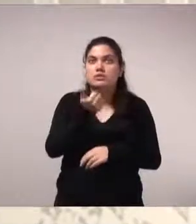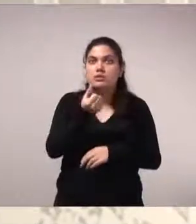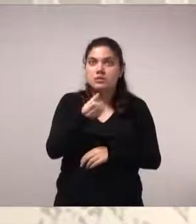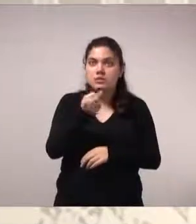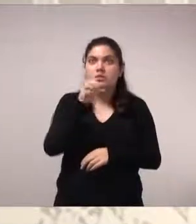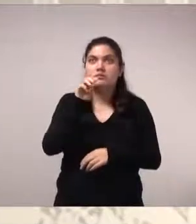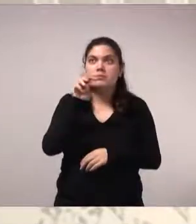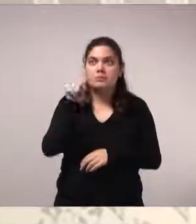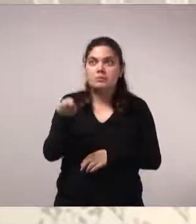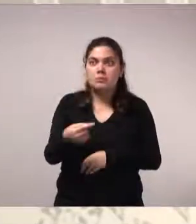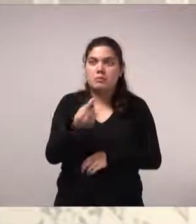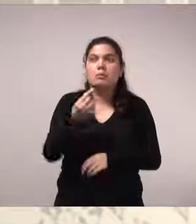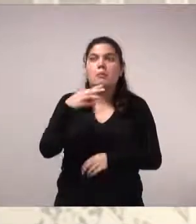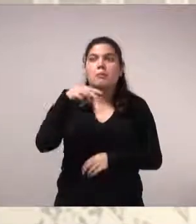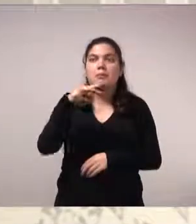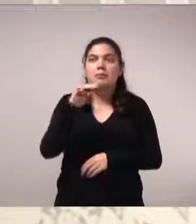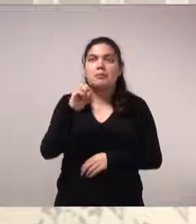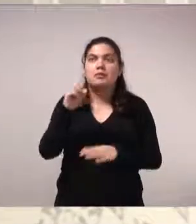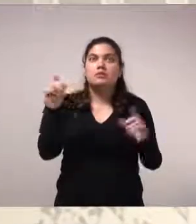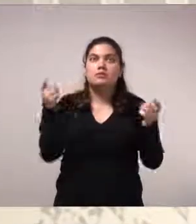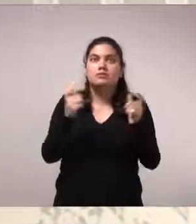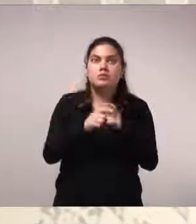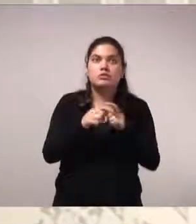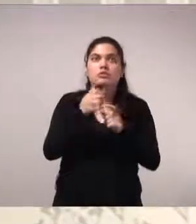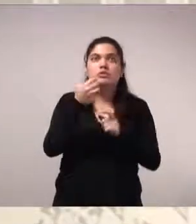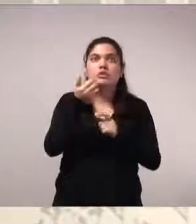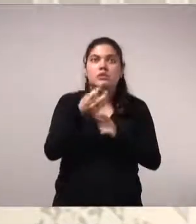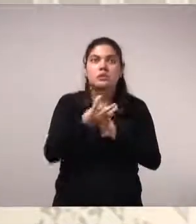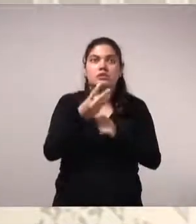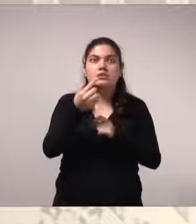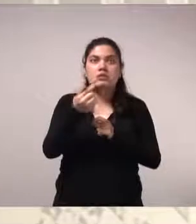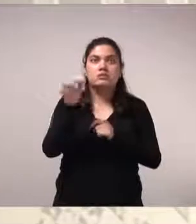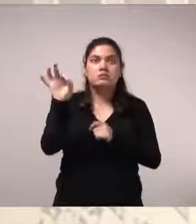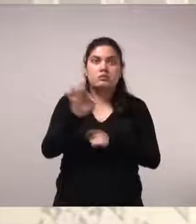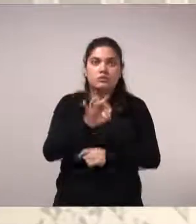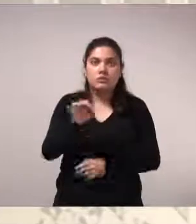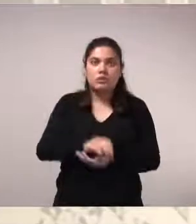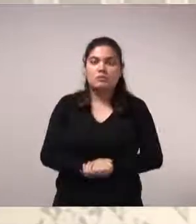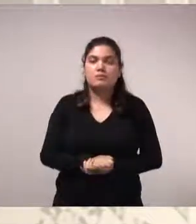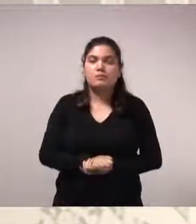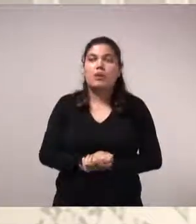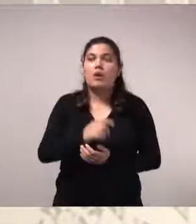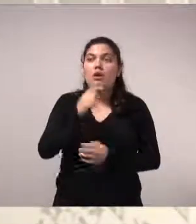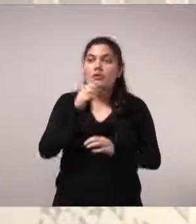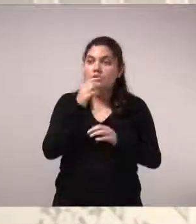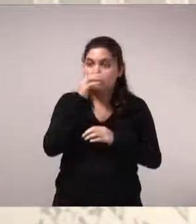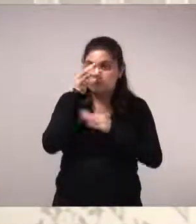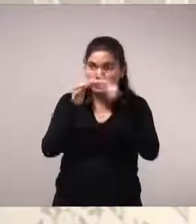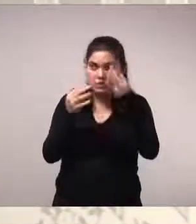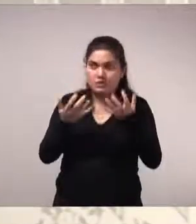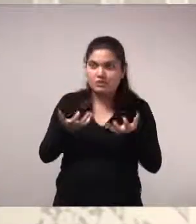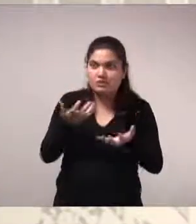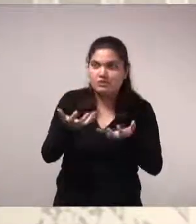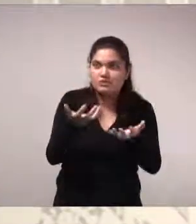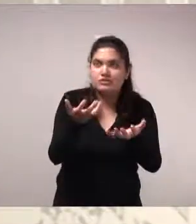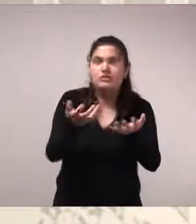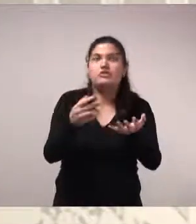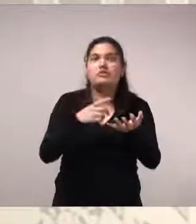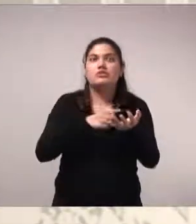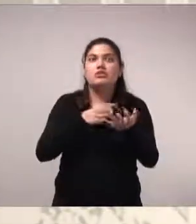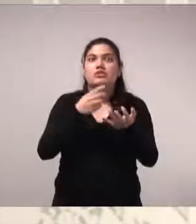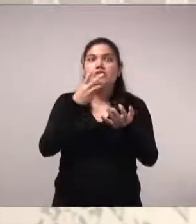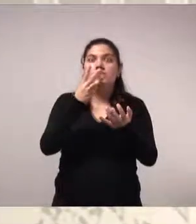cúbicos, uma redução de 37%. Os jardins consumiram 4.250 metros